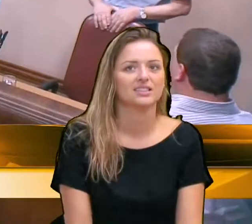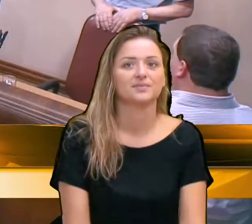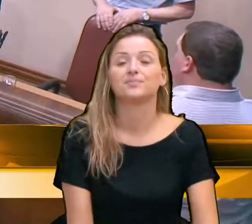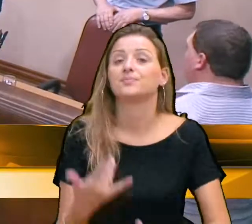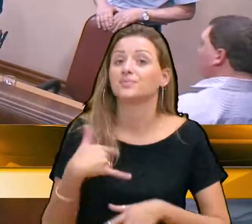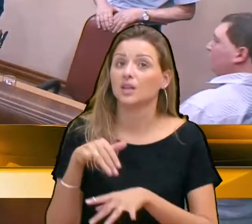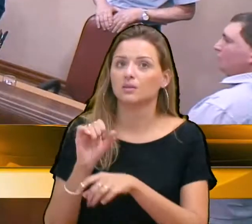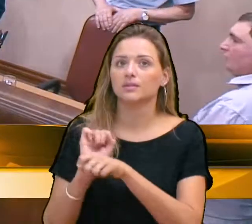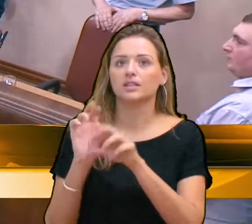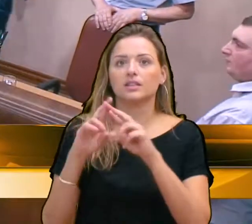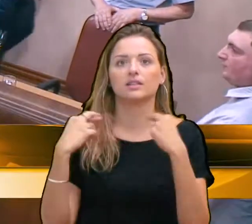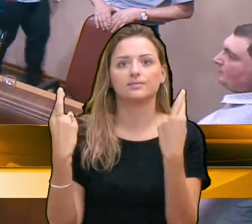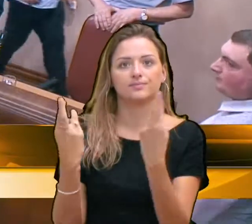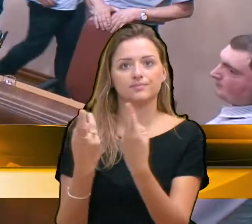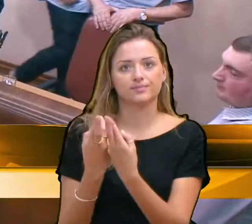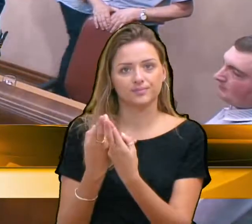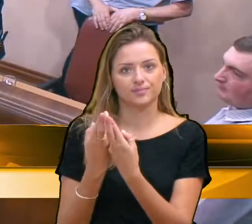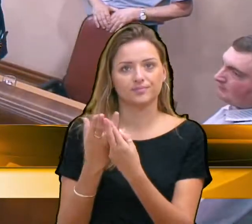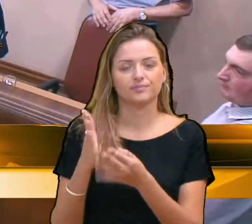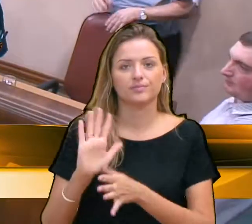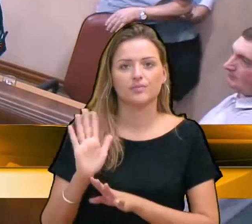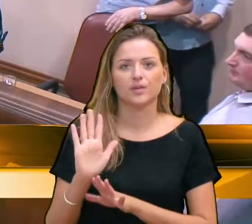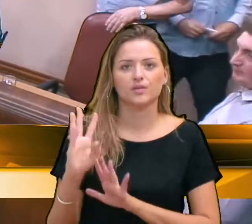Eu suspendo a sessão para as nossas despedidas.